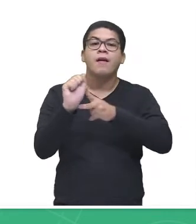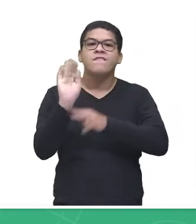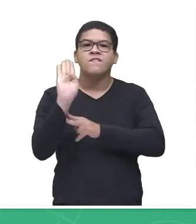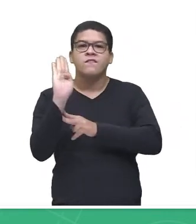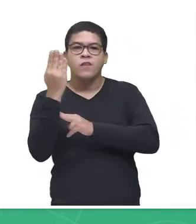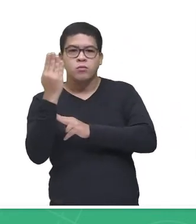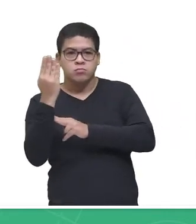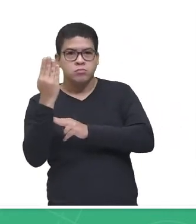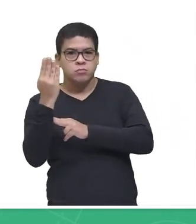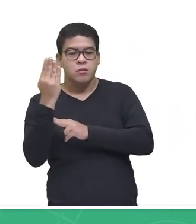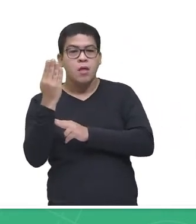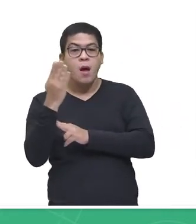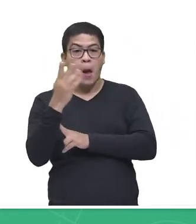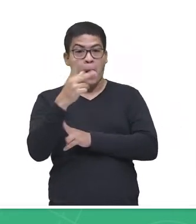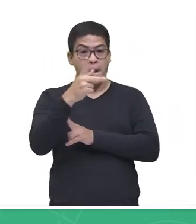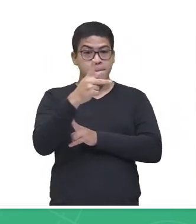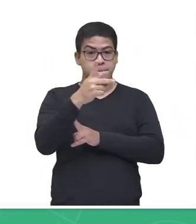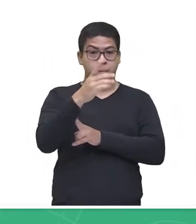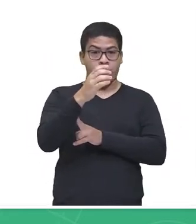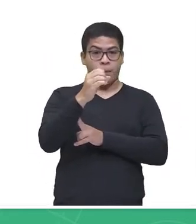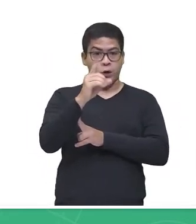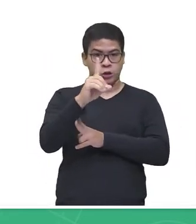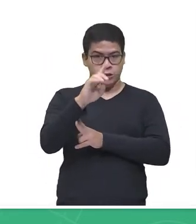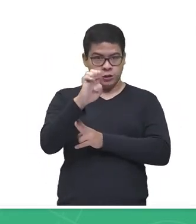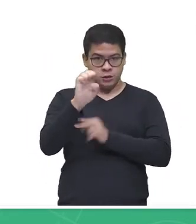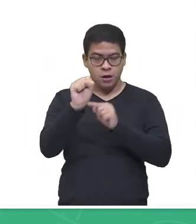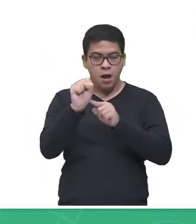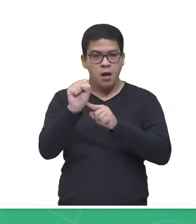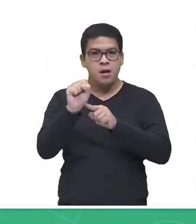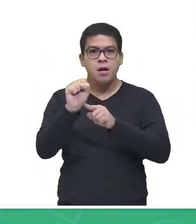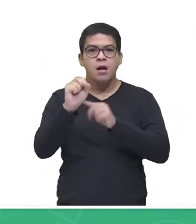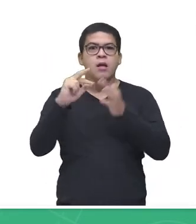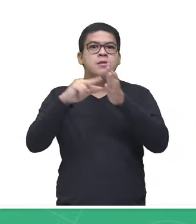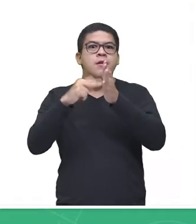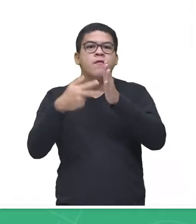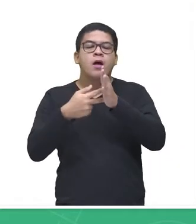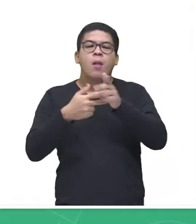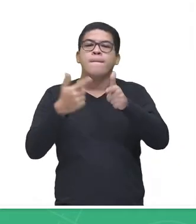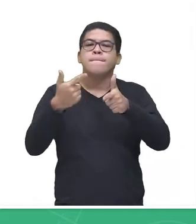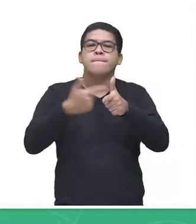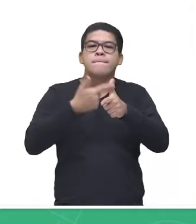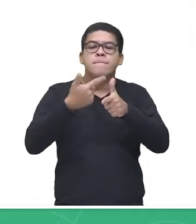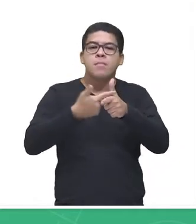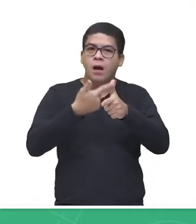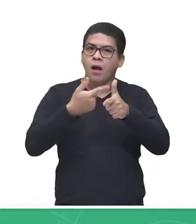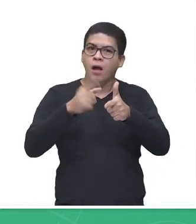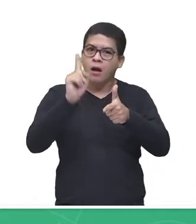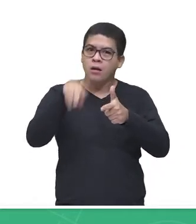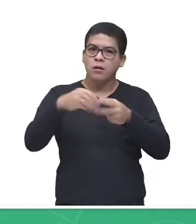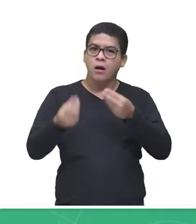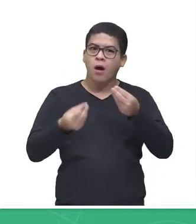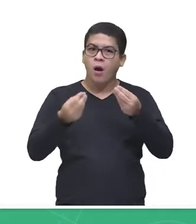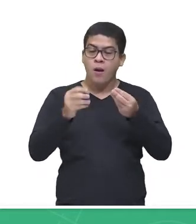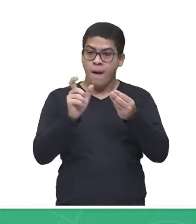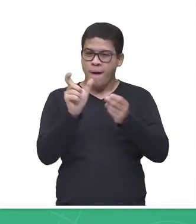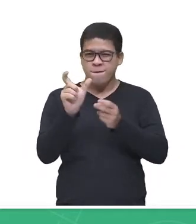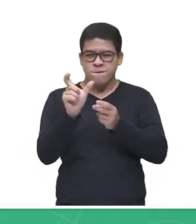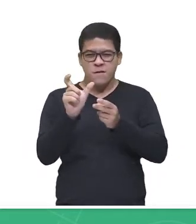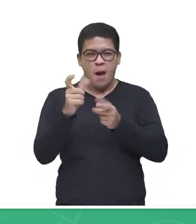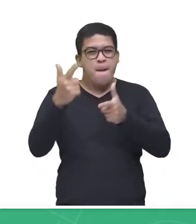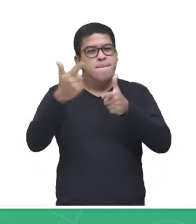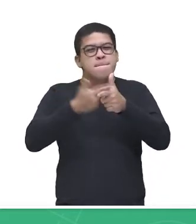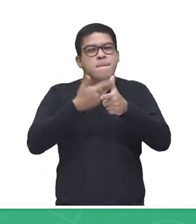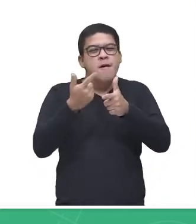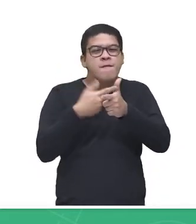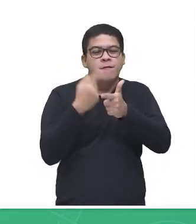e podes quer dizer pés, tá? Então, o que acontece? As células, para elas se movimentarem, algumas, tá, gente? Não são